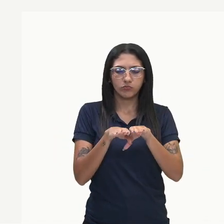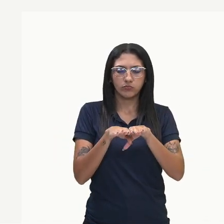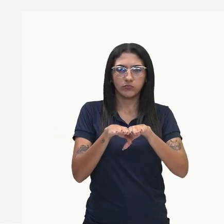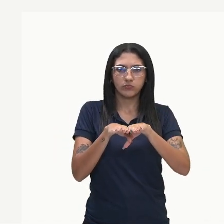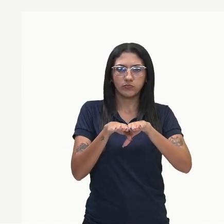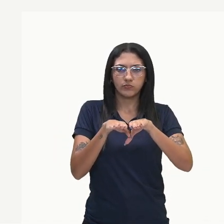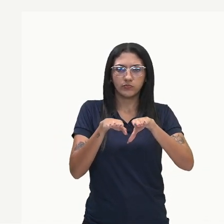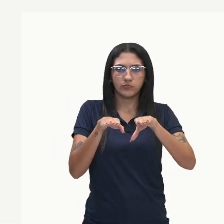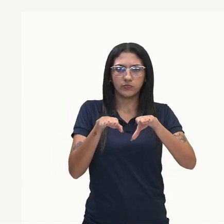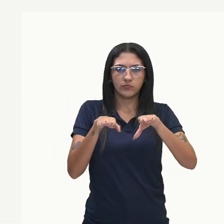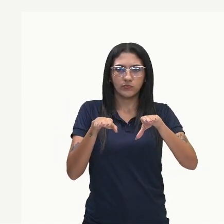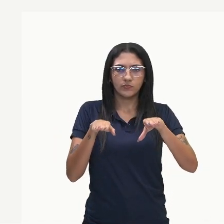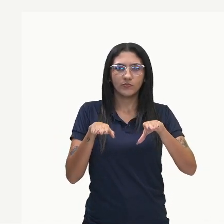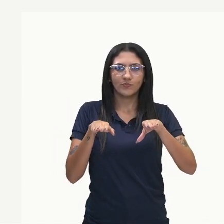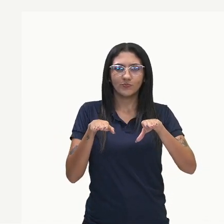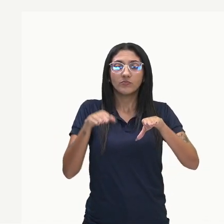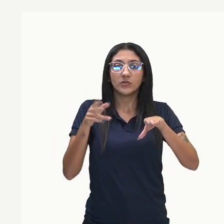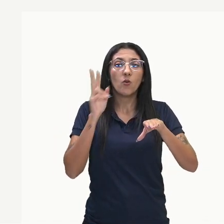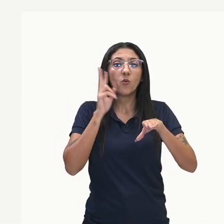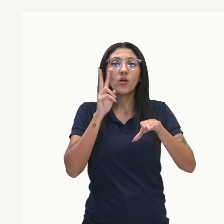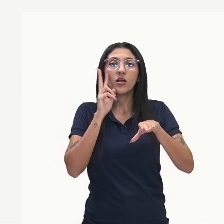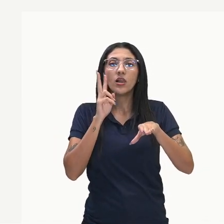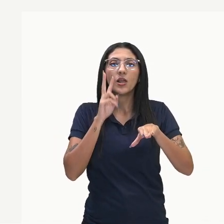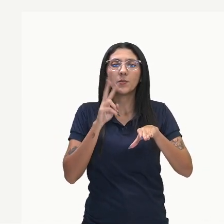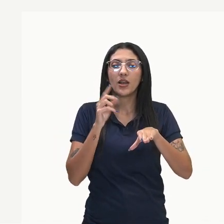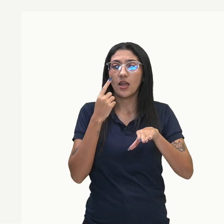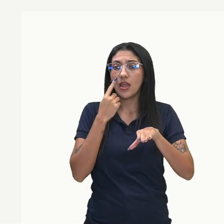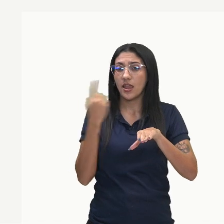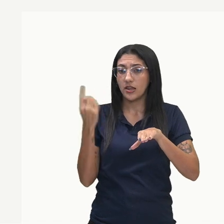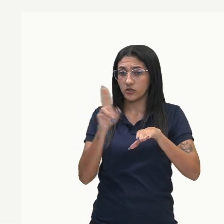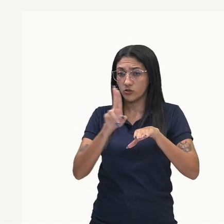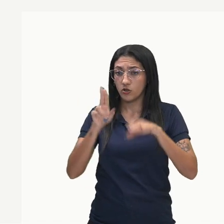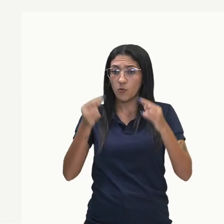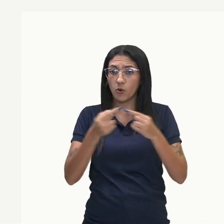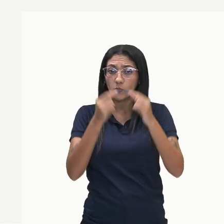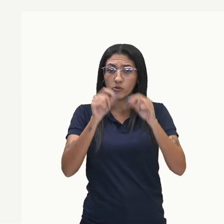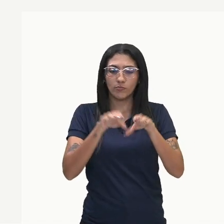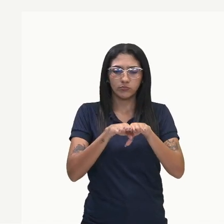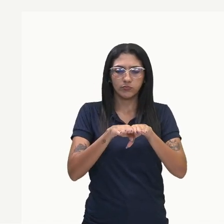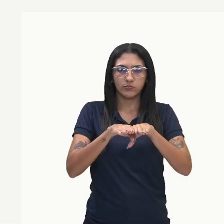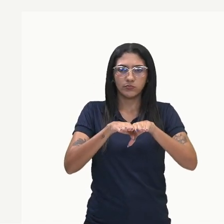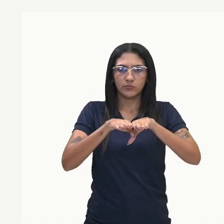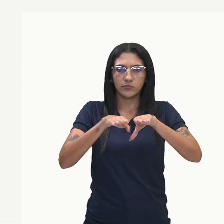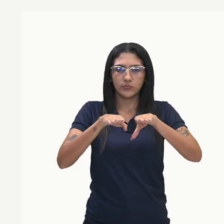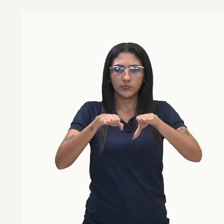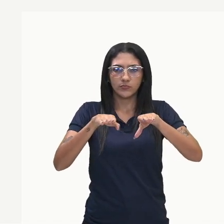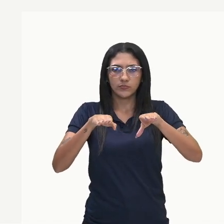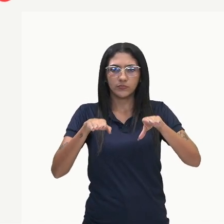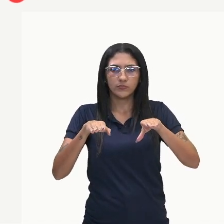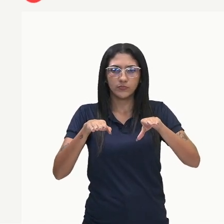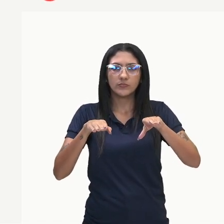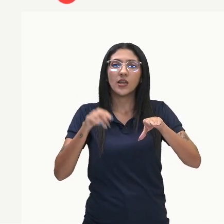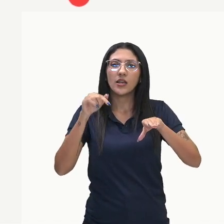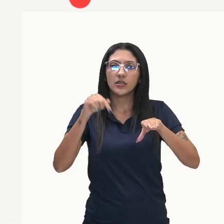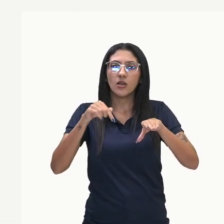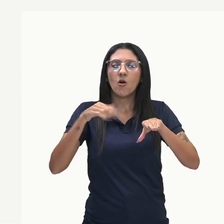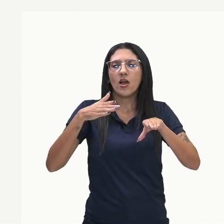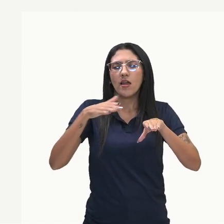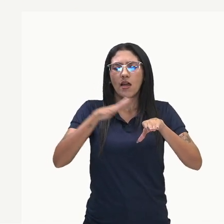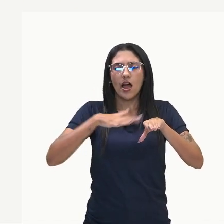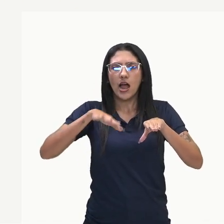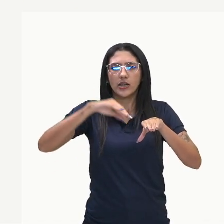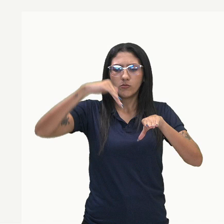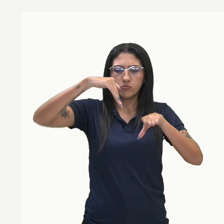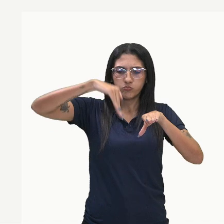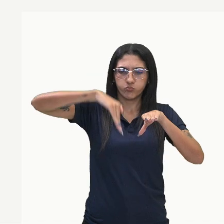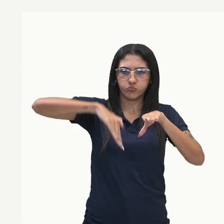outras, né? Então, grave esse nome aqui, ó. Elas se afastam uma das outras, criando novos fundos oceânicos